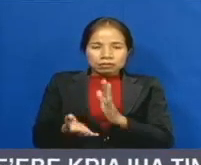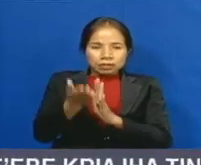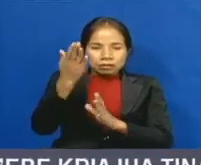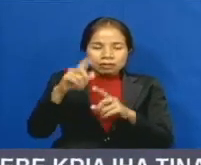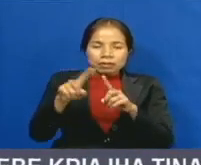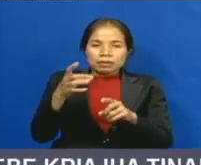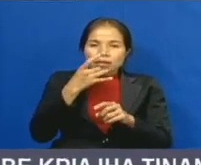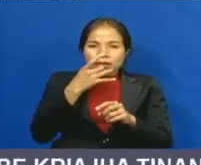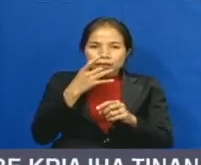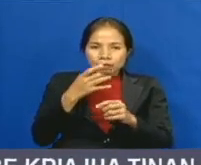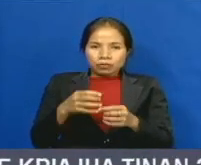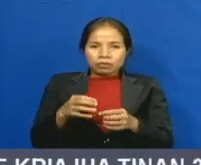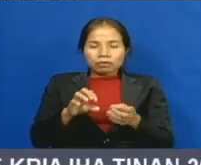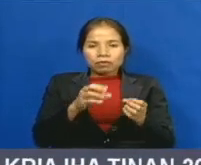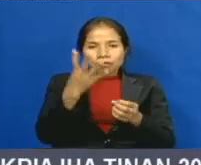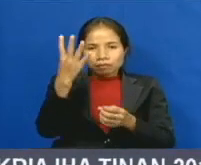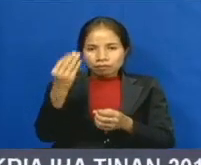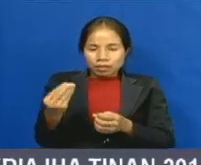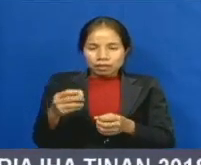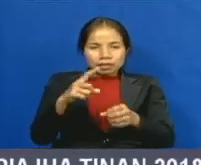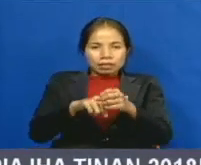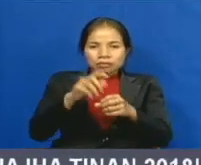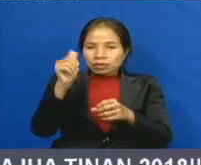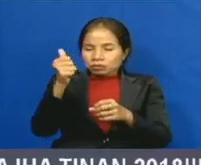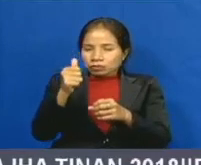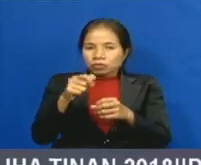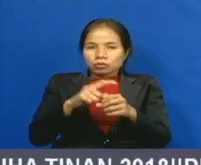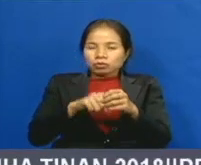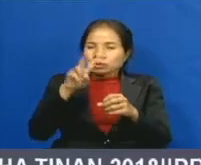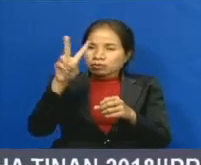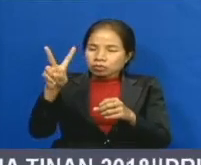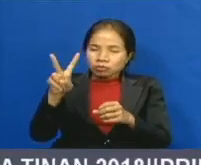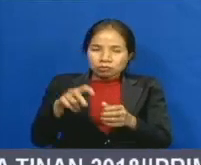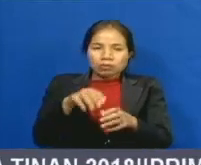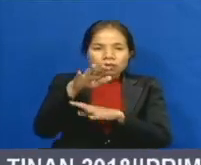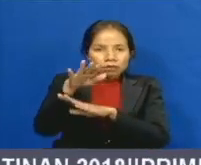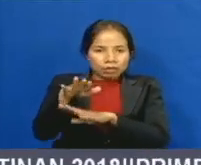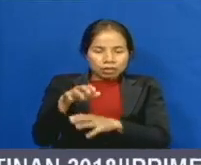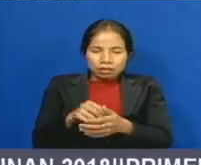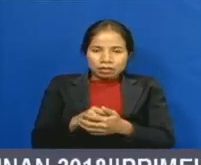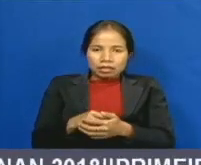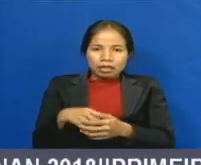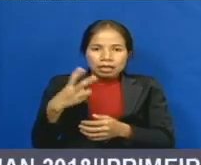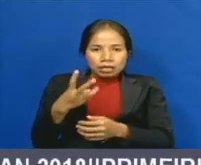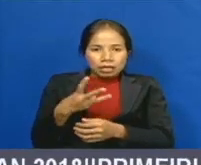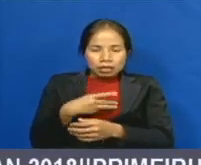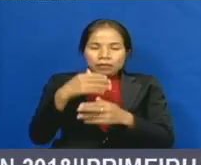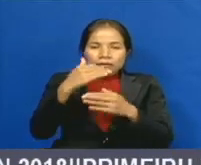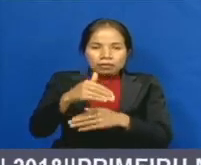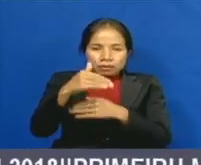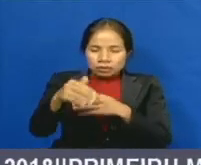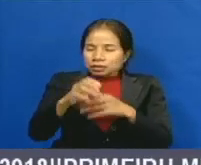eletricidade mata ia 10:30 até 2:30. Então, ainda nem a mim nem processo é